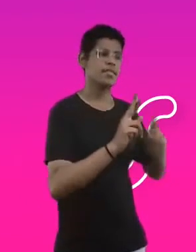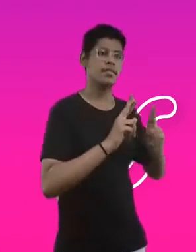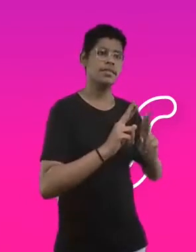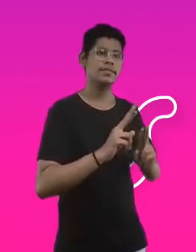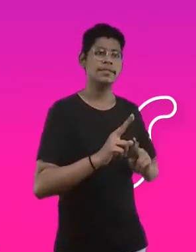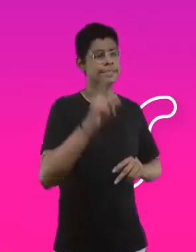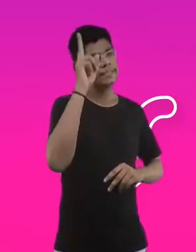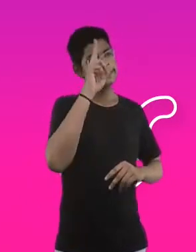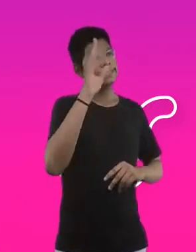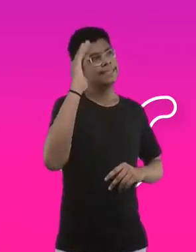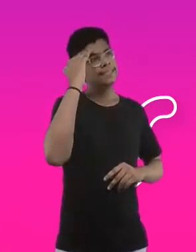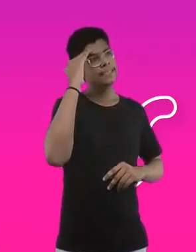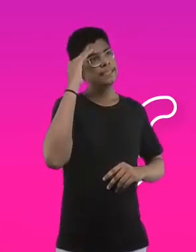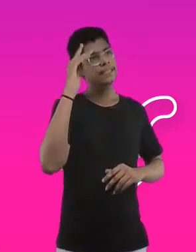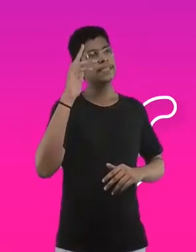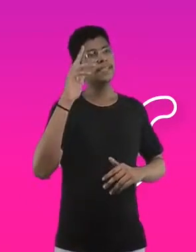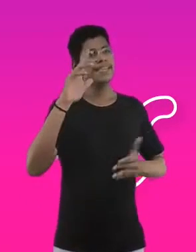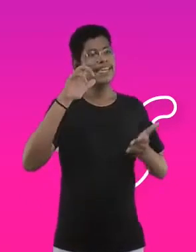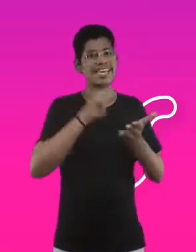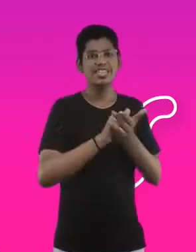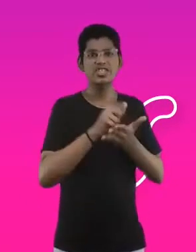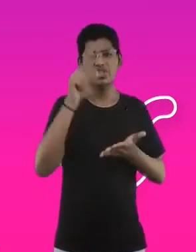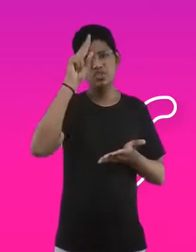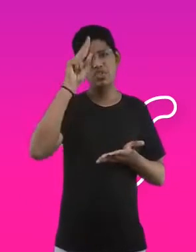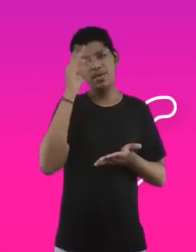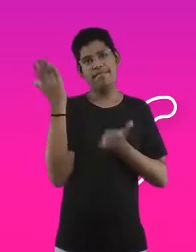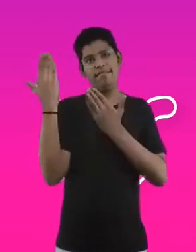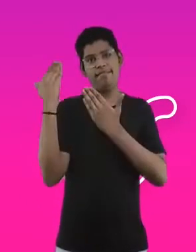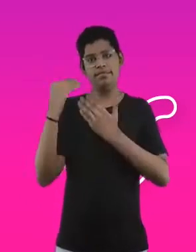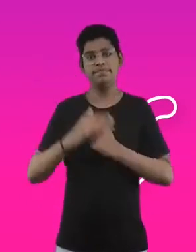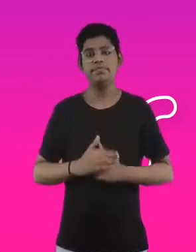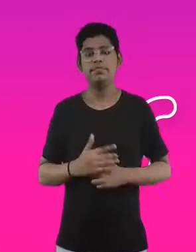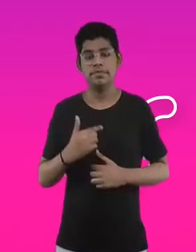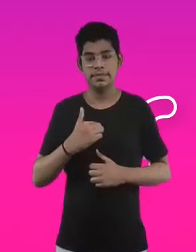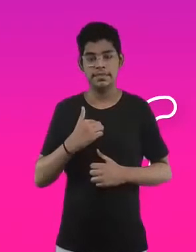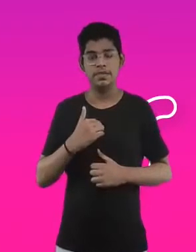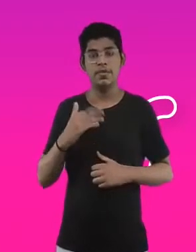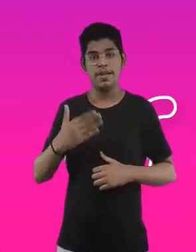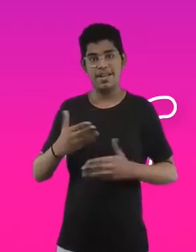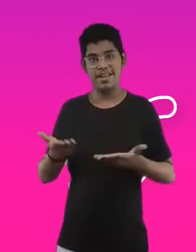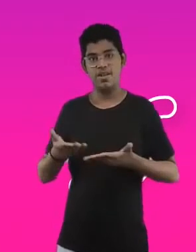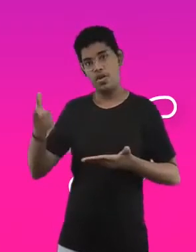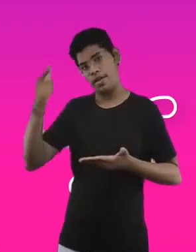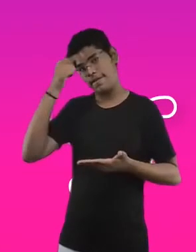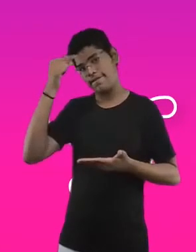historicidade. Eu sou graduanda em licenciatura em artes plásticas na Escola Guinhar,